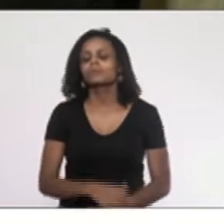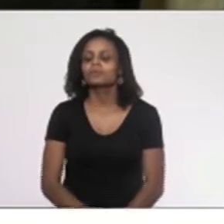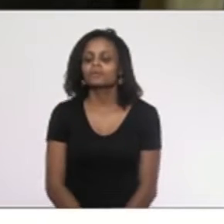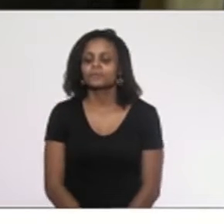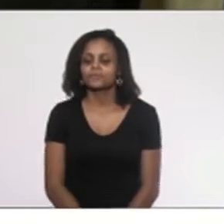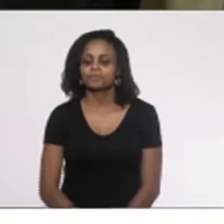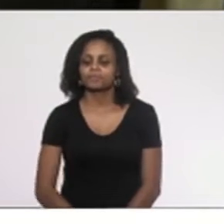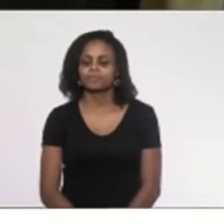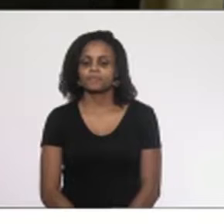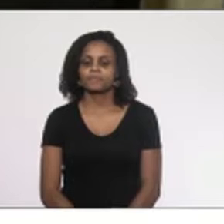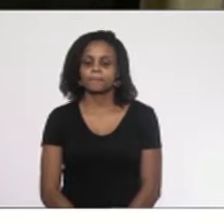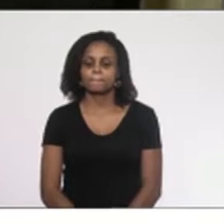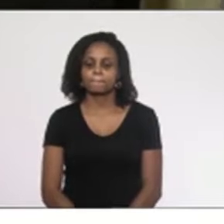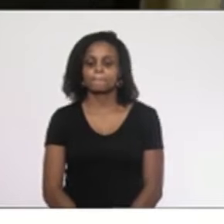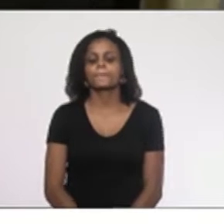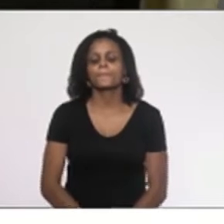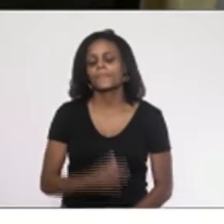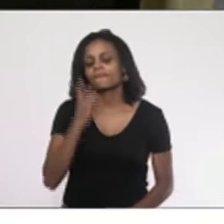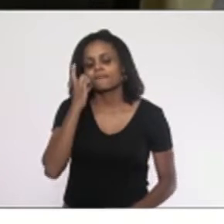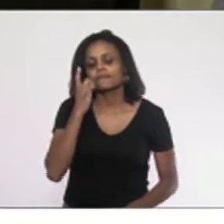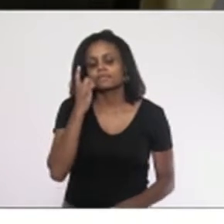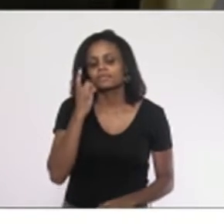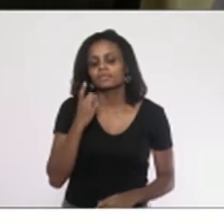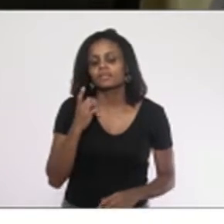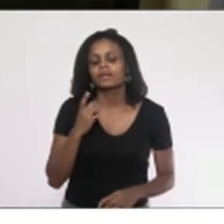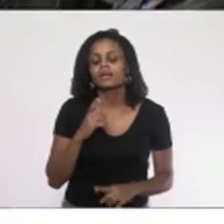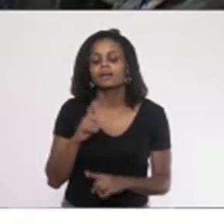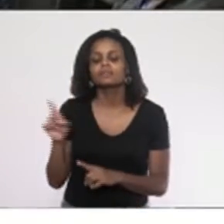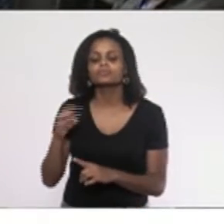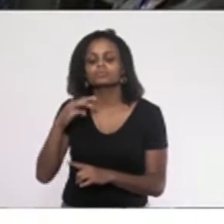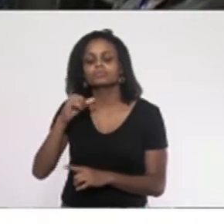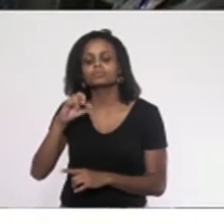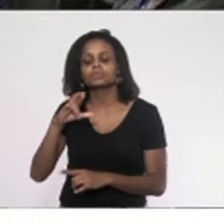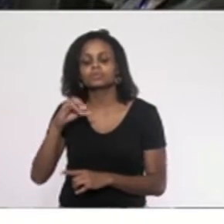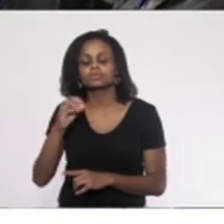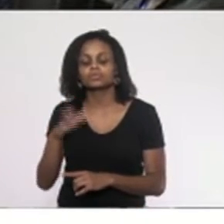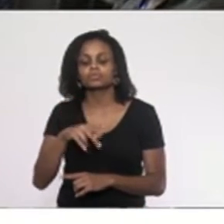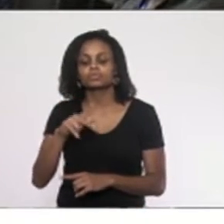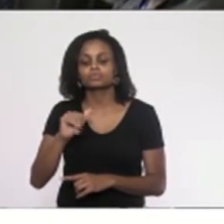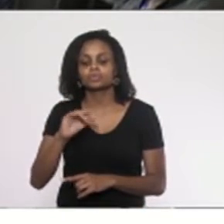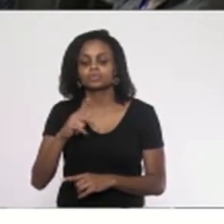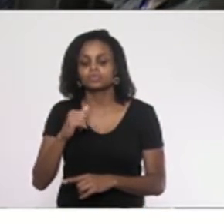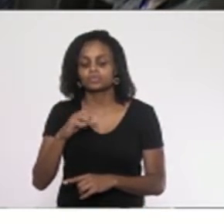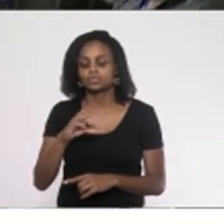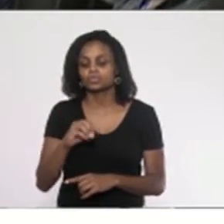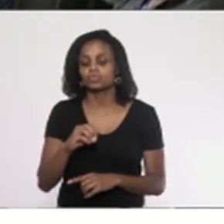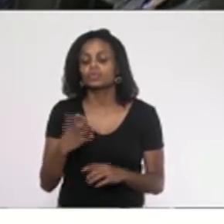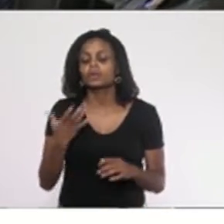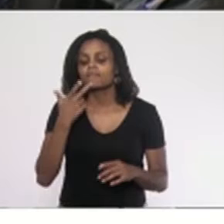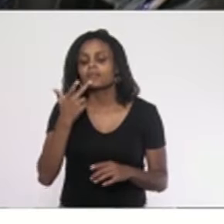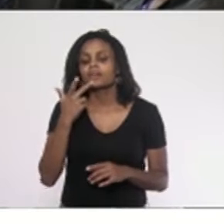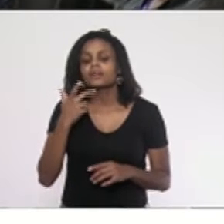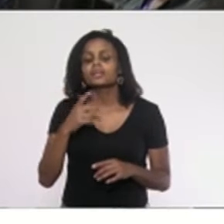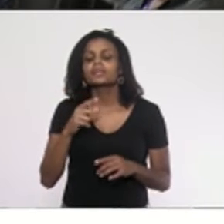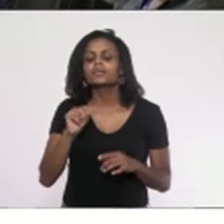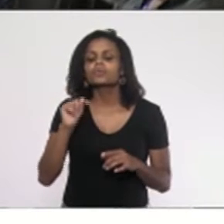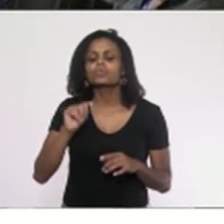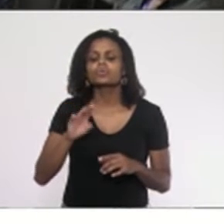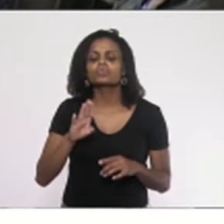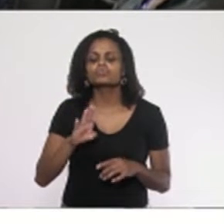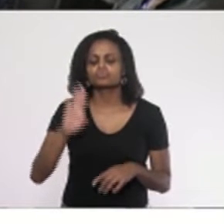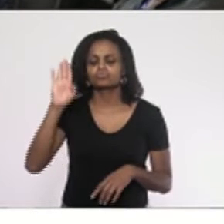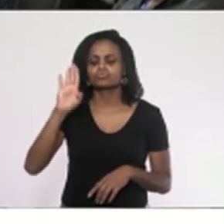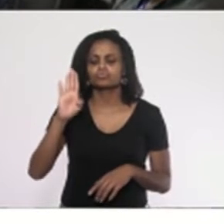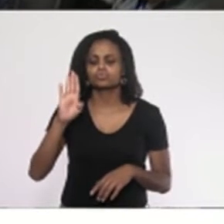Deputado Márcio Pacheco, no que tange a questão dos destaques. Primeiro, eu quero dizer que a questão de ordem levantada pelo deputado Luiz